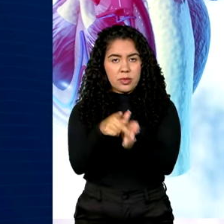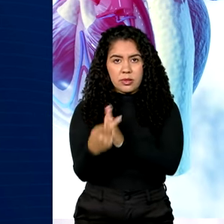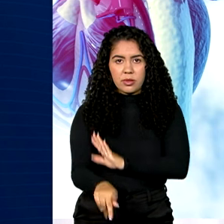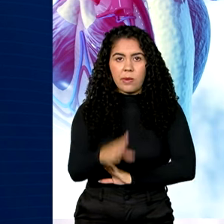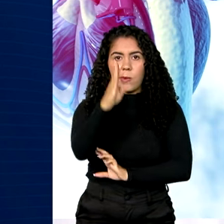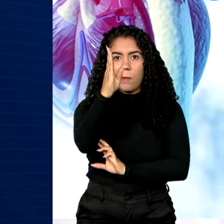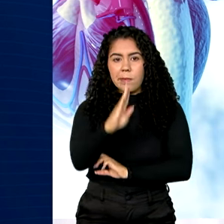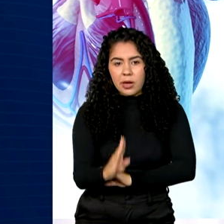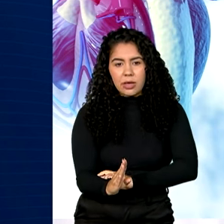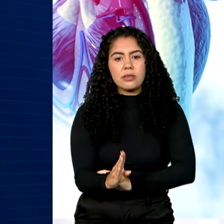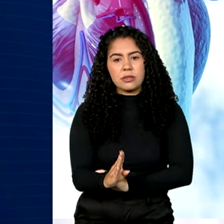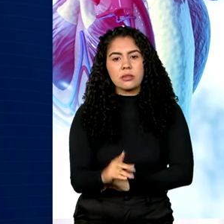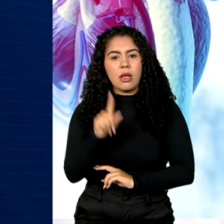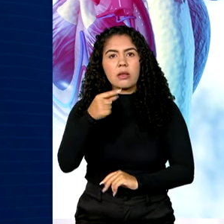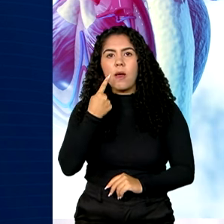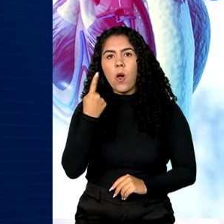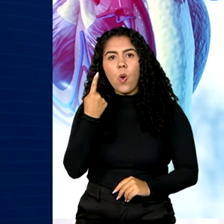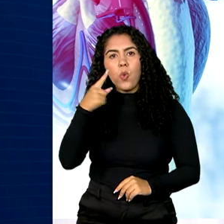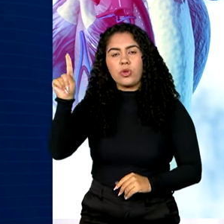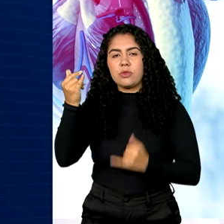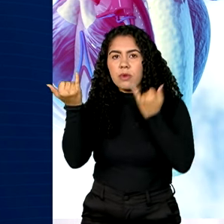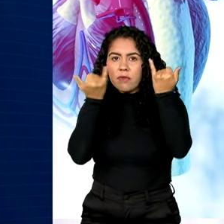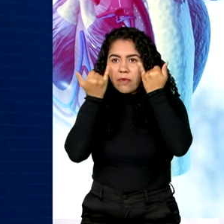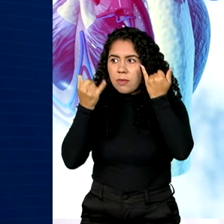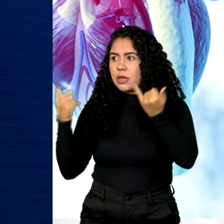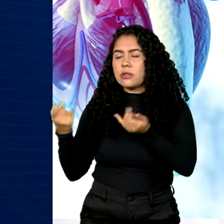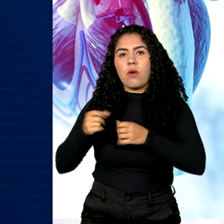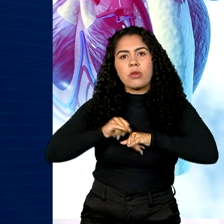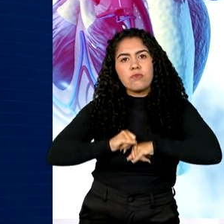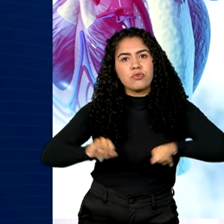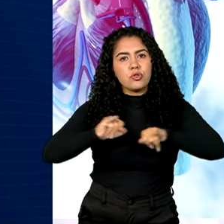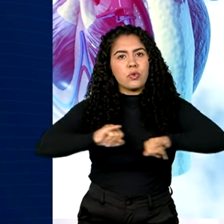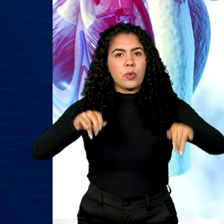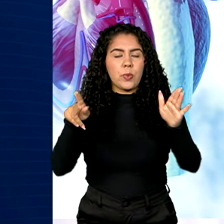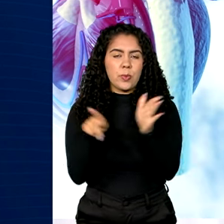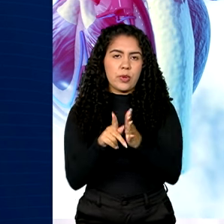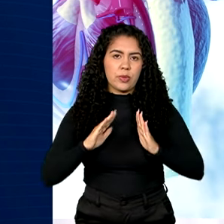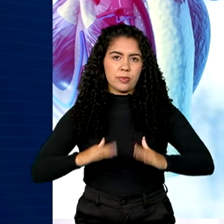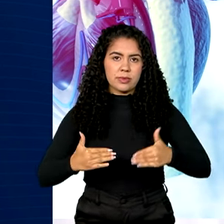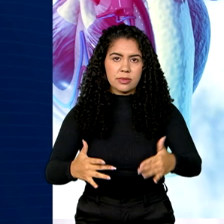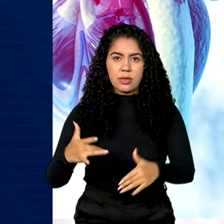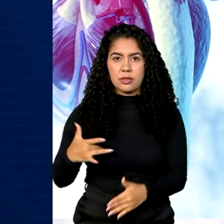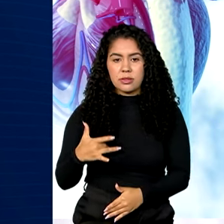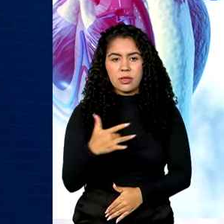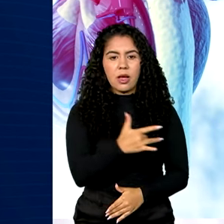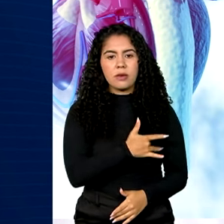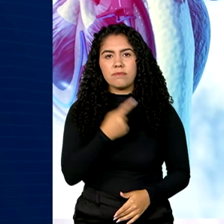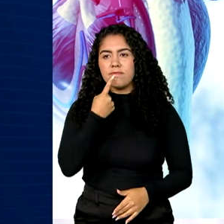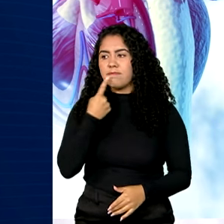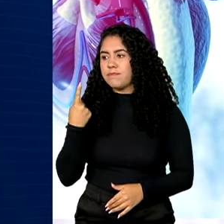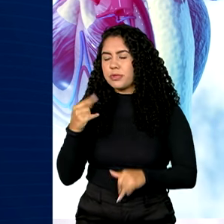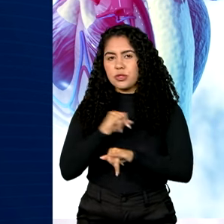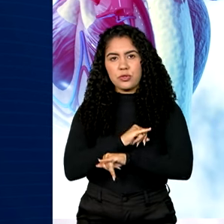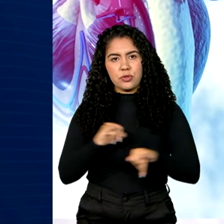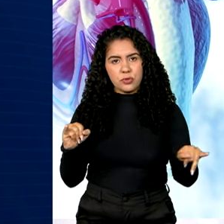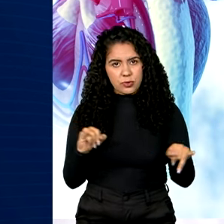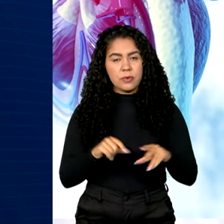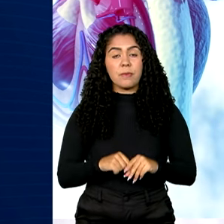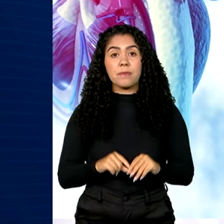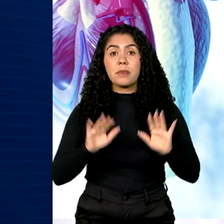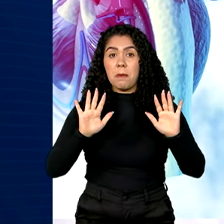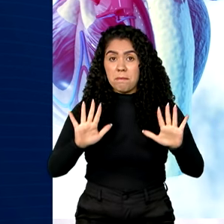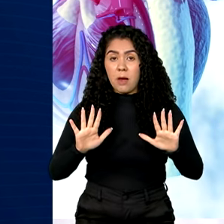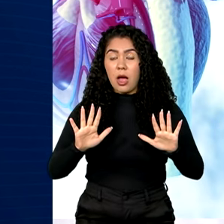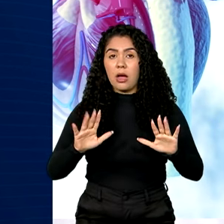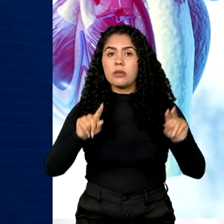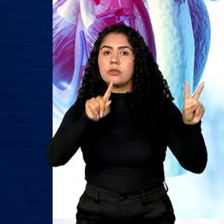brasileira, segundo o último boletim epidemiológico do Ministério da Saúde, que acaba de ser divulgado. E é